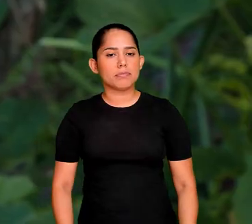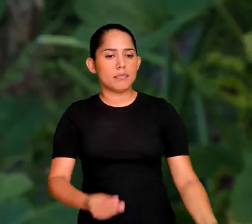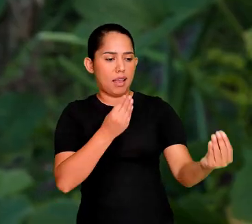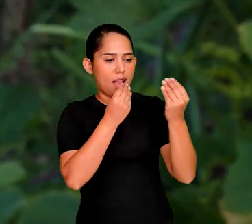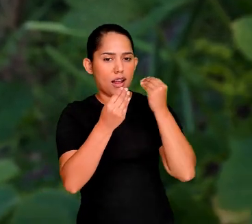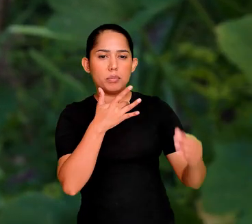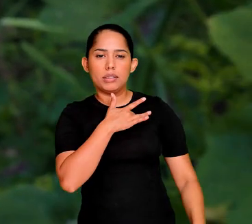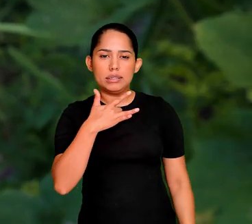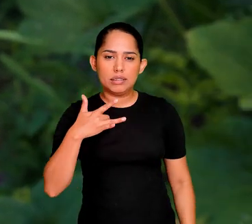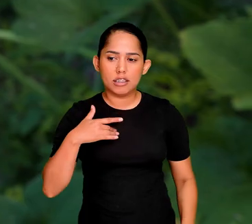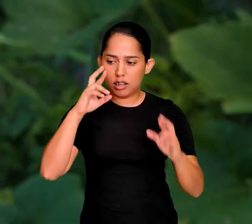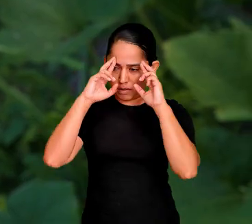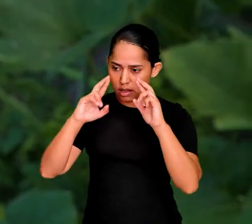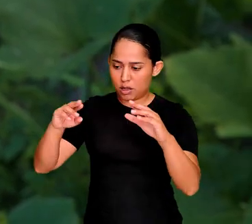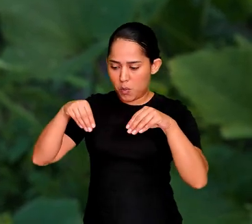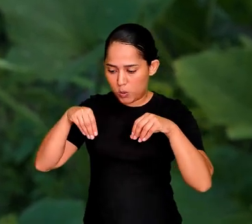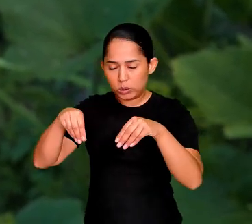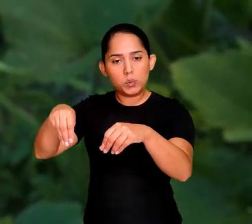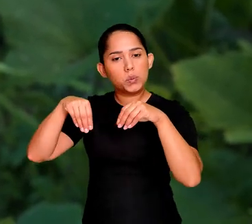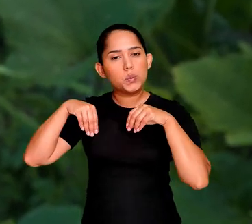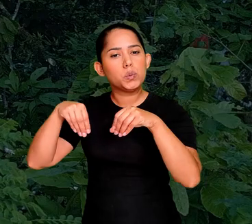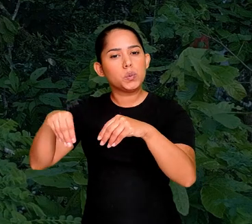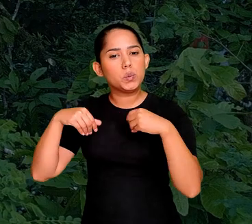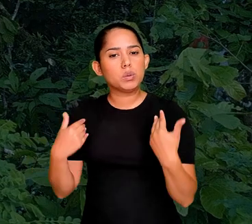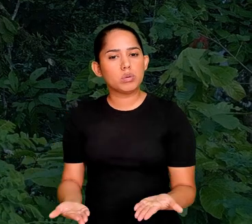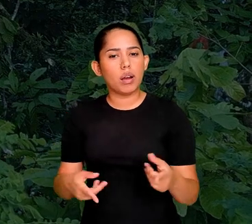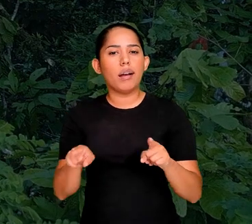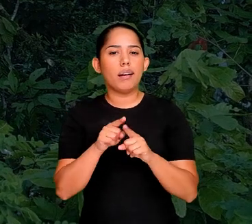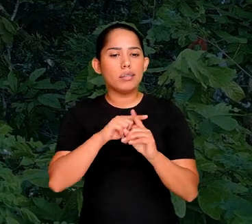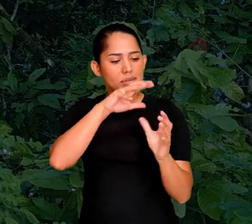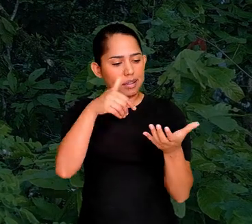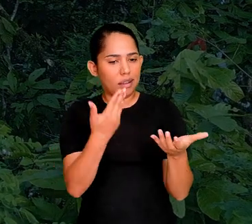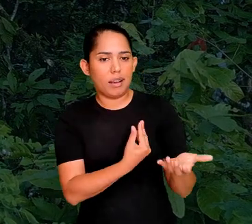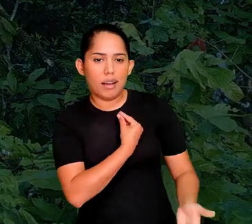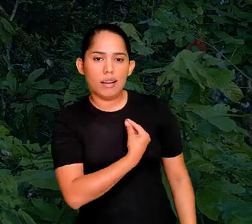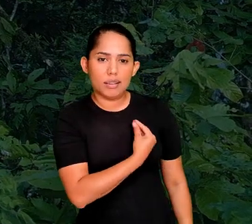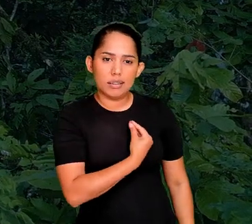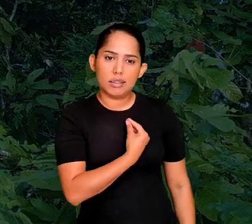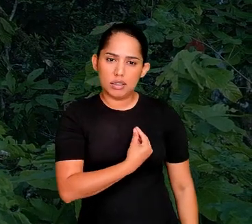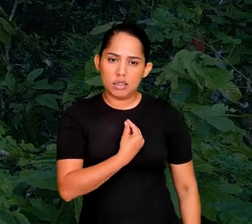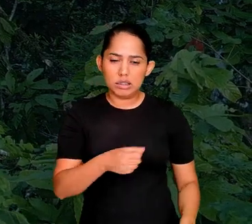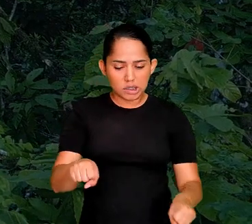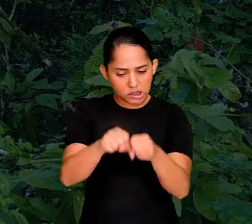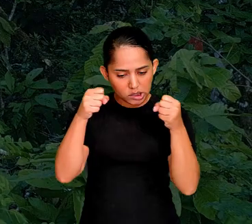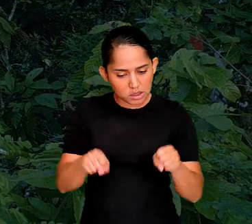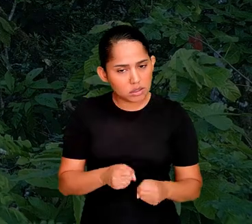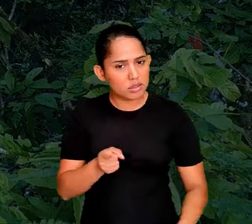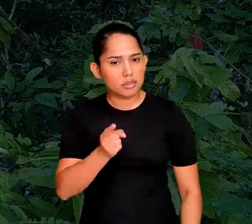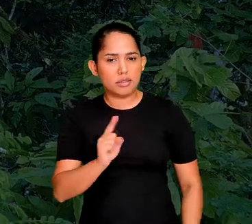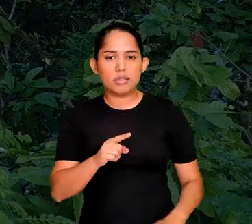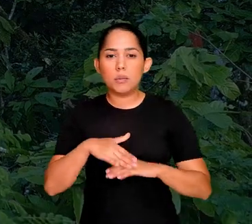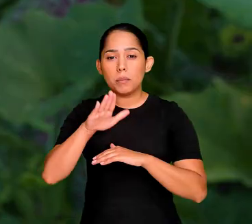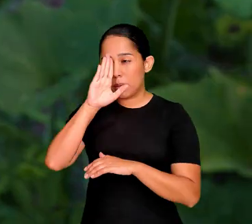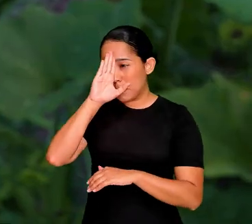Por um alimento saudável, com mais respeito ao solo e a terra e a vida, né? Não degradar